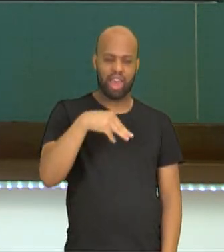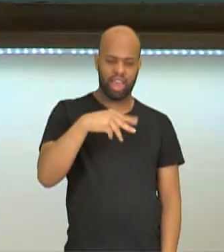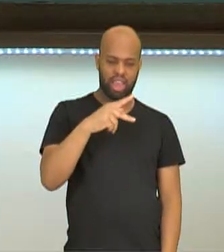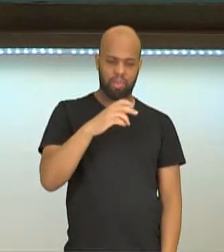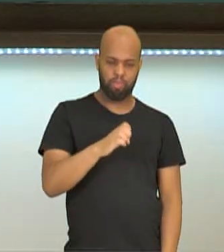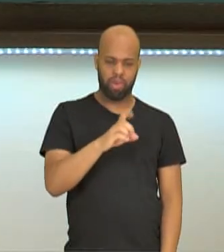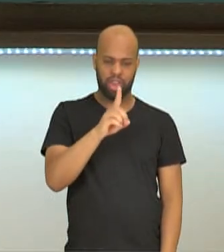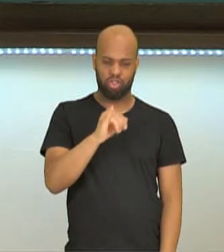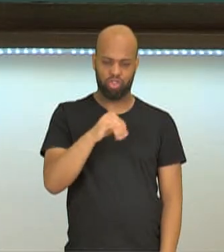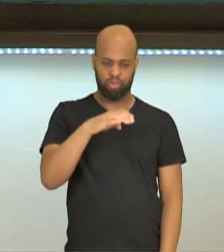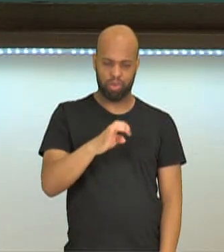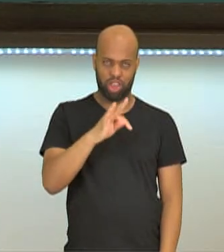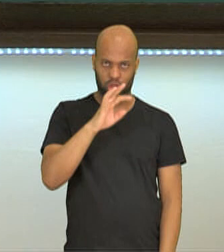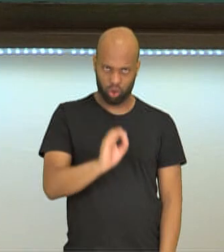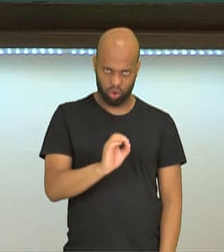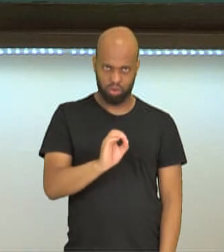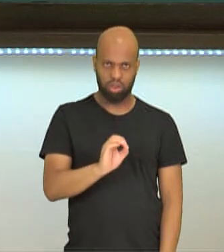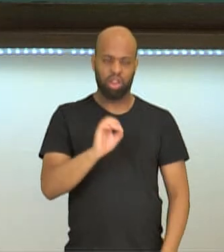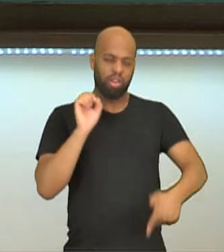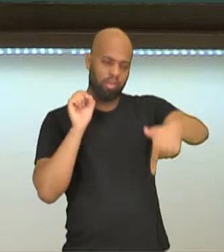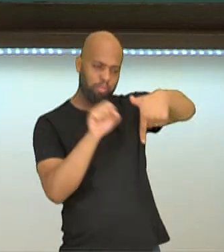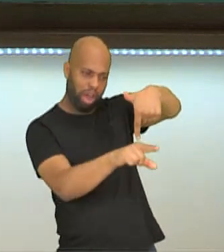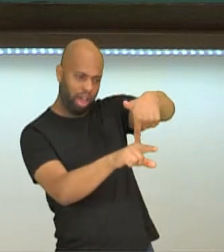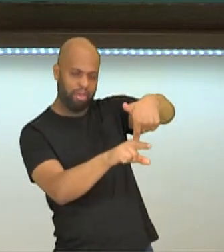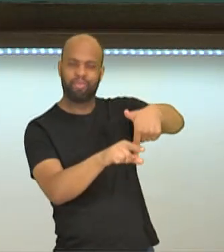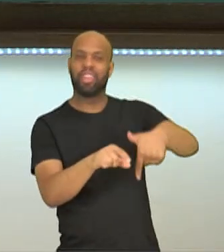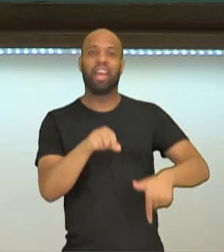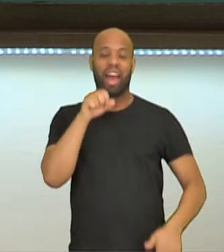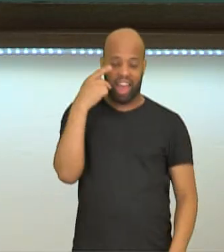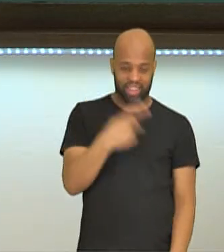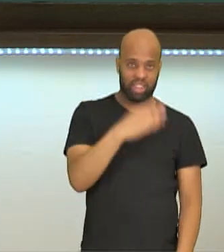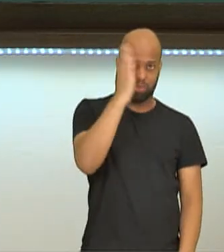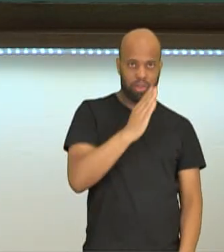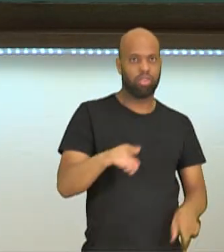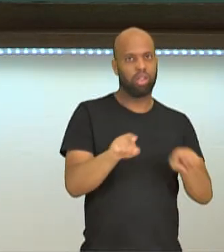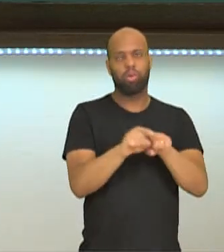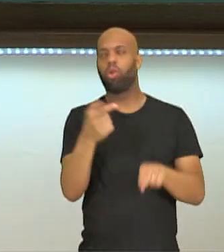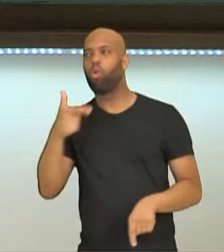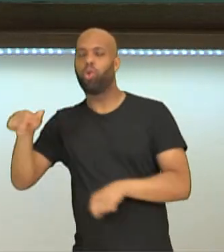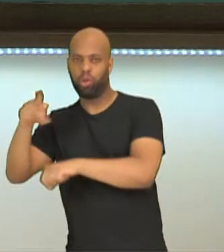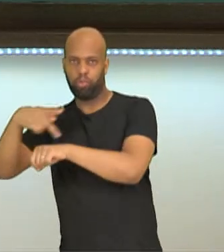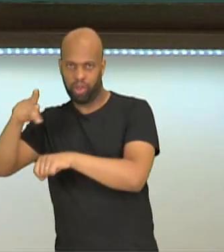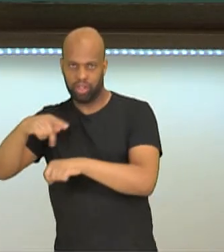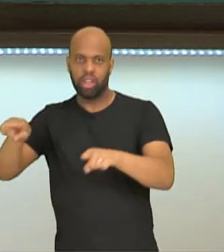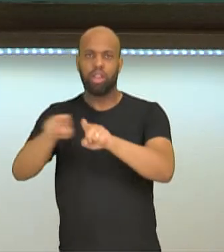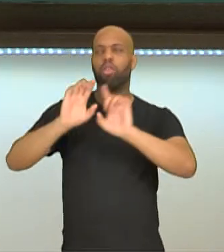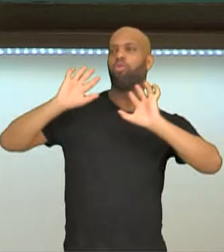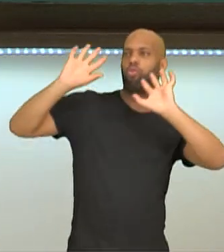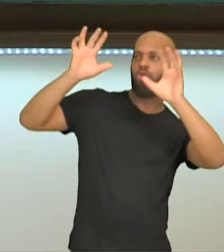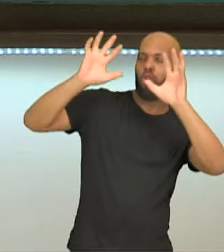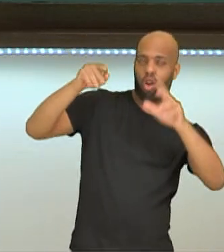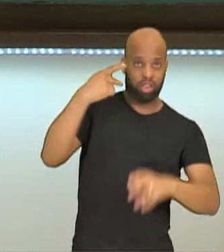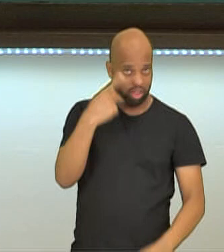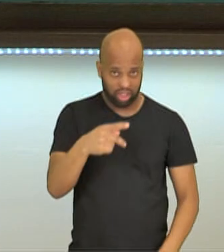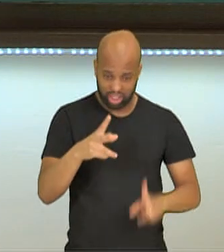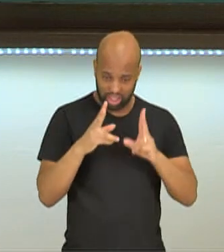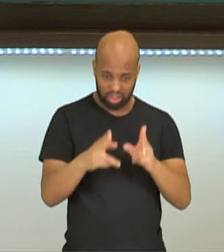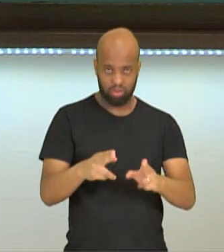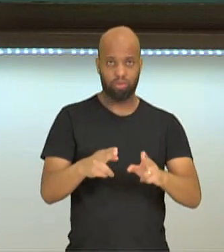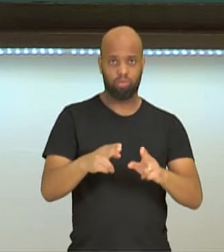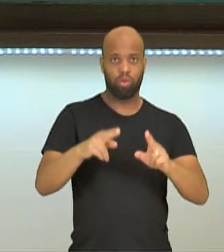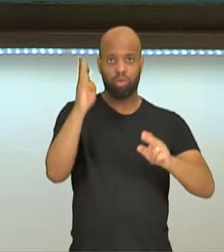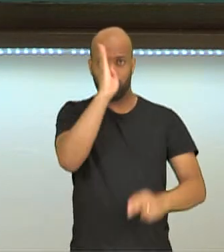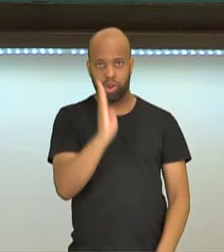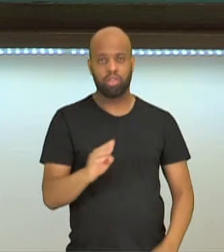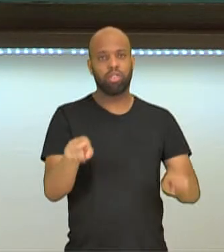regras do vôlei aqui no Brasil são as mesmas regras do vôlei na Argentina, no Japão. As regras não mudam. O